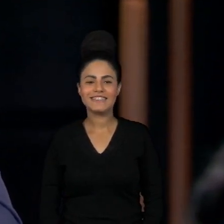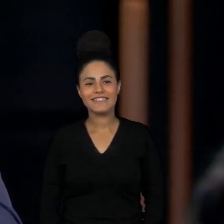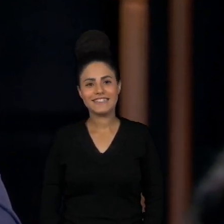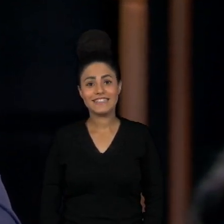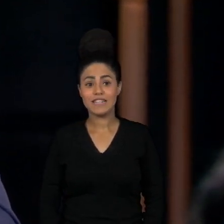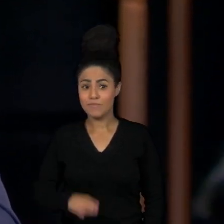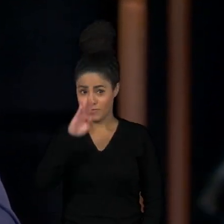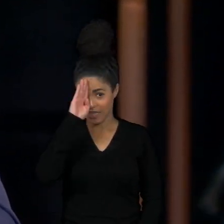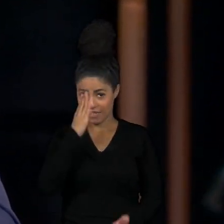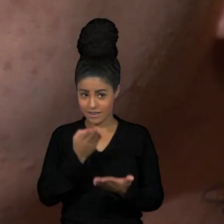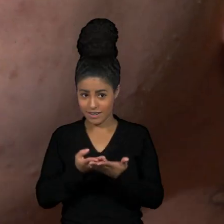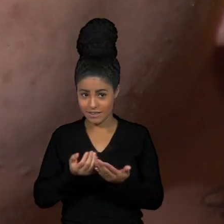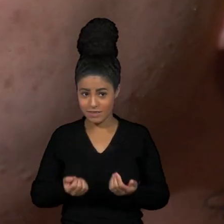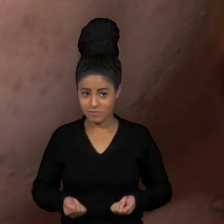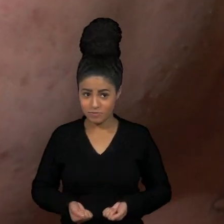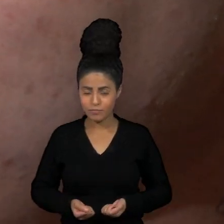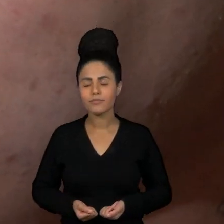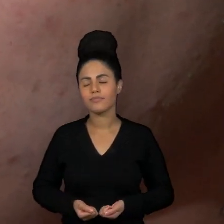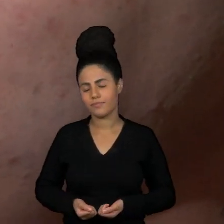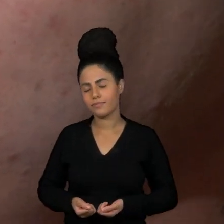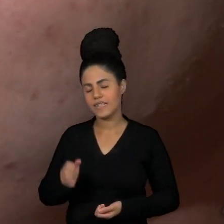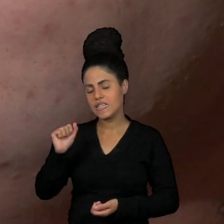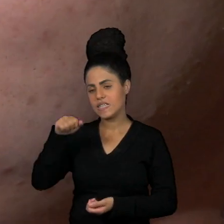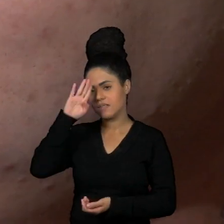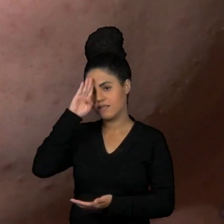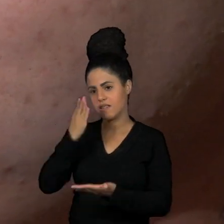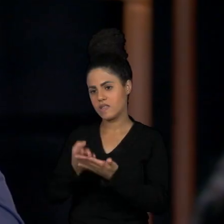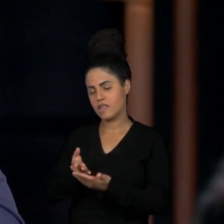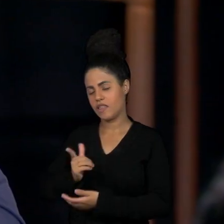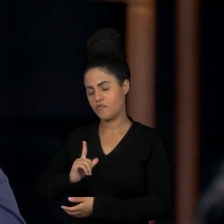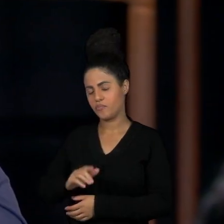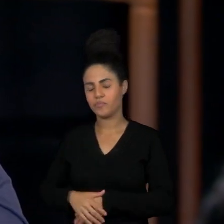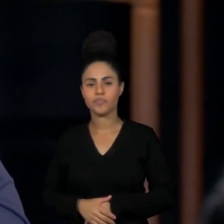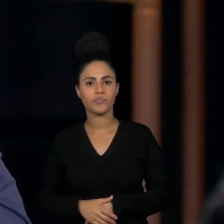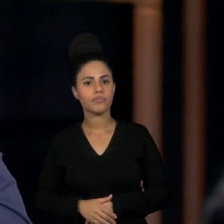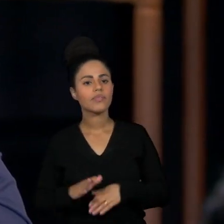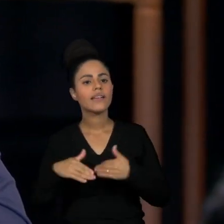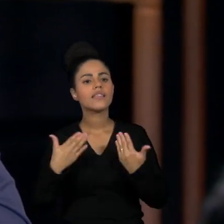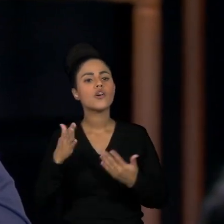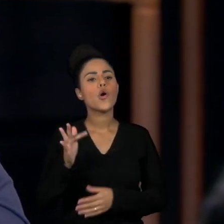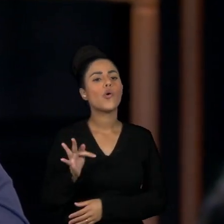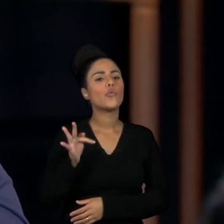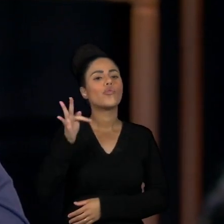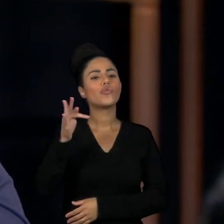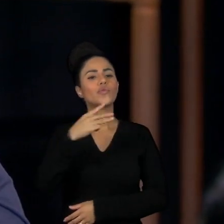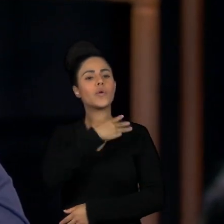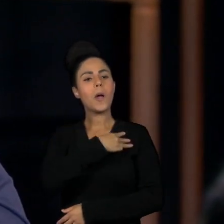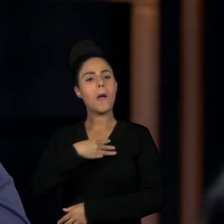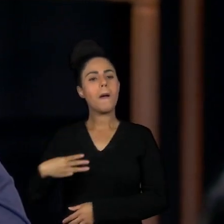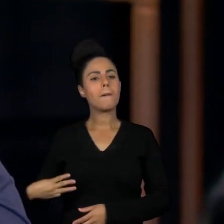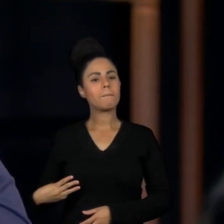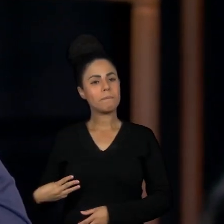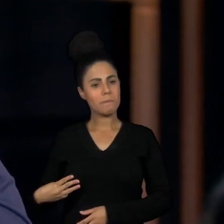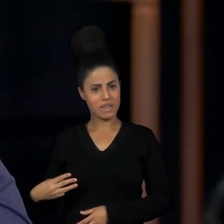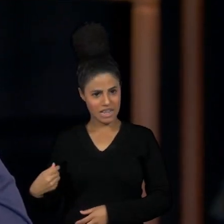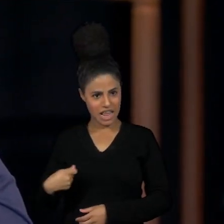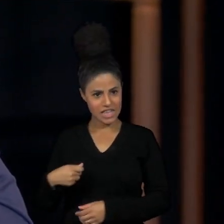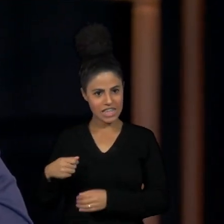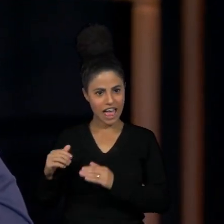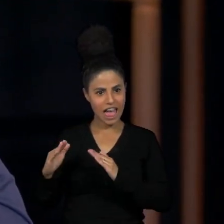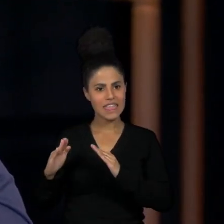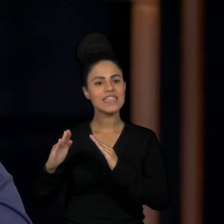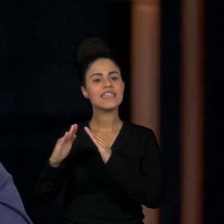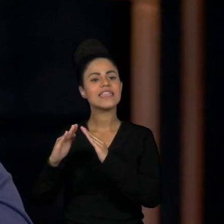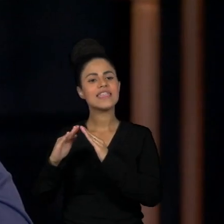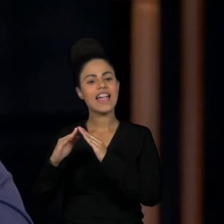Tem certeza disso? Tenho. Então me diga, futuro ministro da Economia, favelado